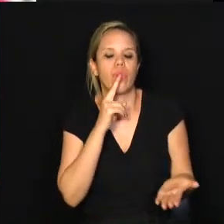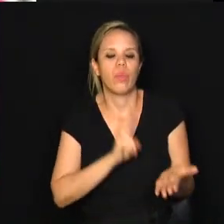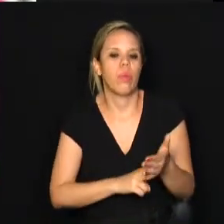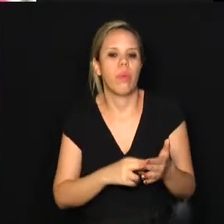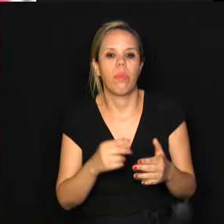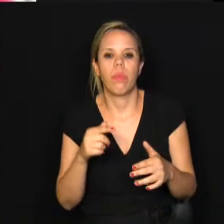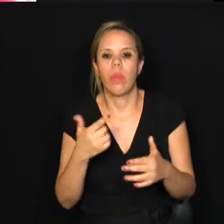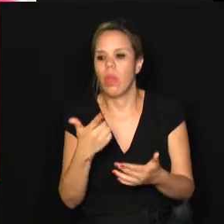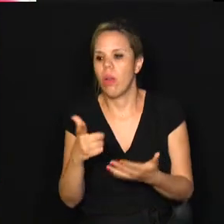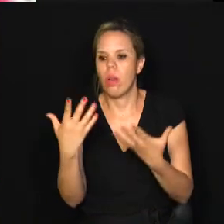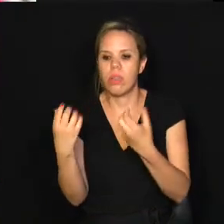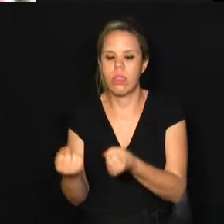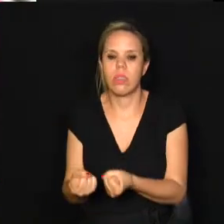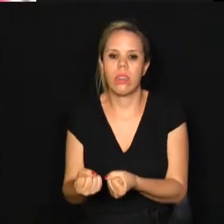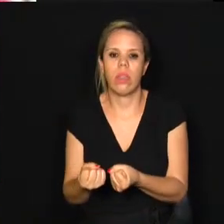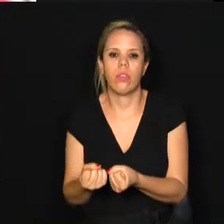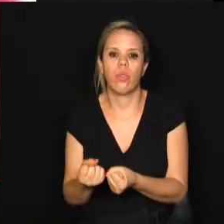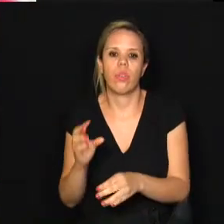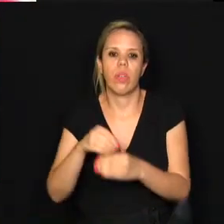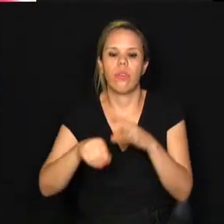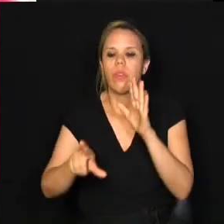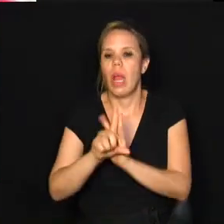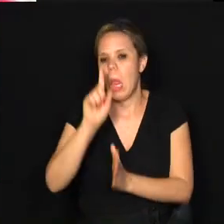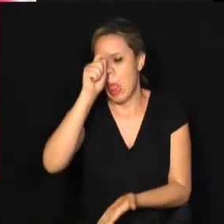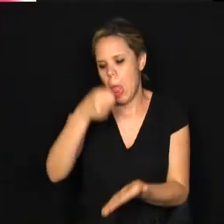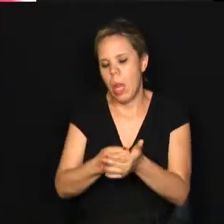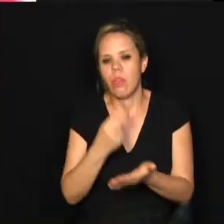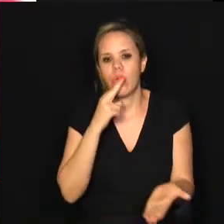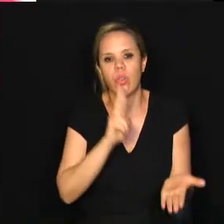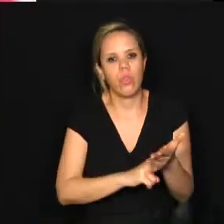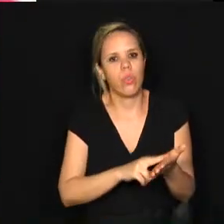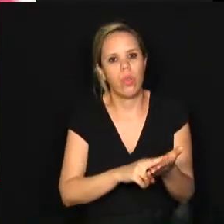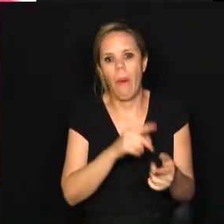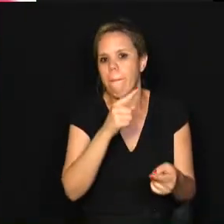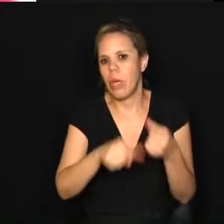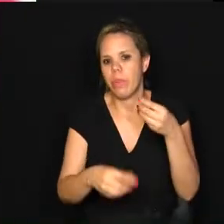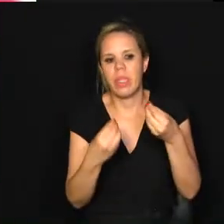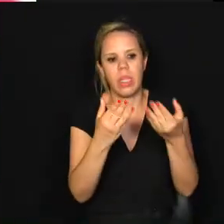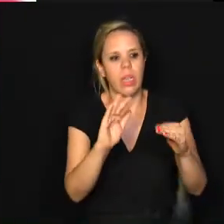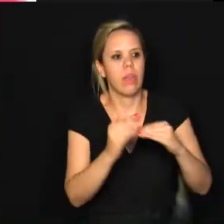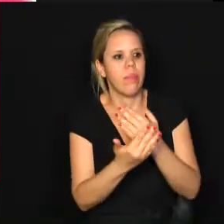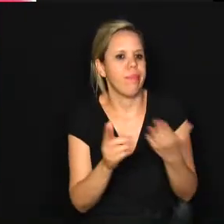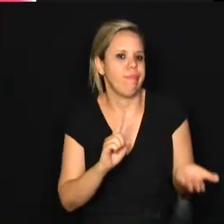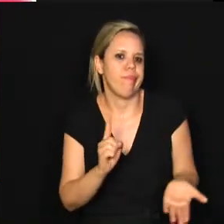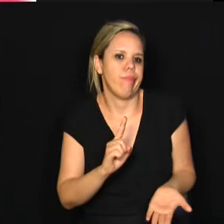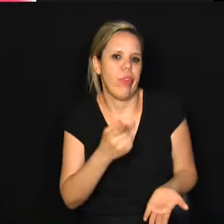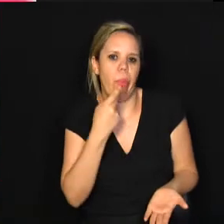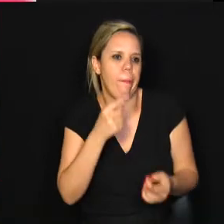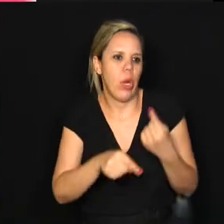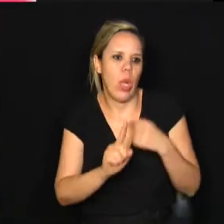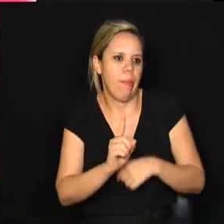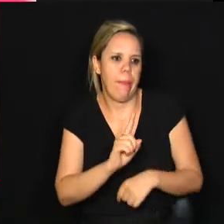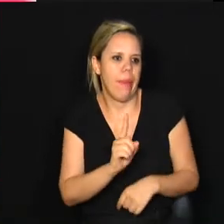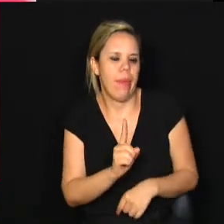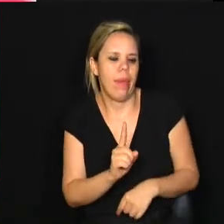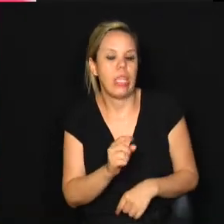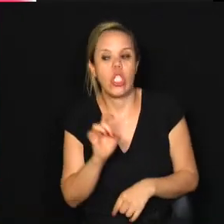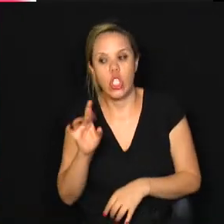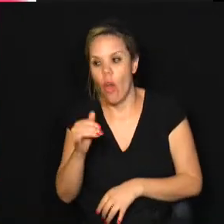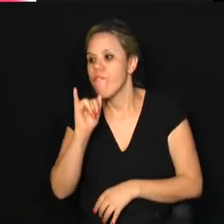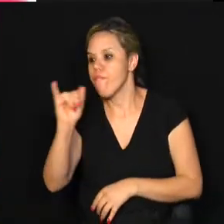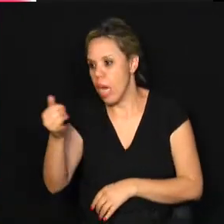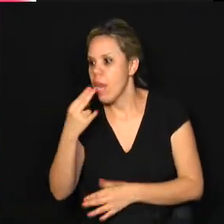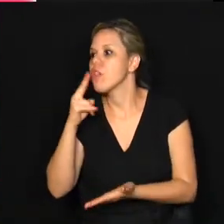da liminar, que a liminar em nenhum momento determinou que o Correio deixasse de entregar nos bairros da periferia. Ela determinou que o Correio